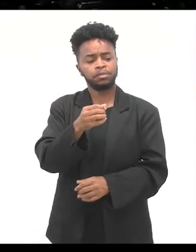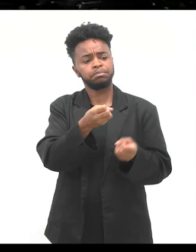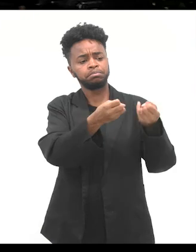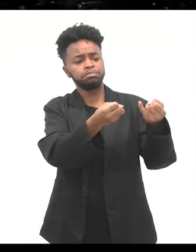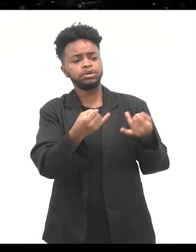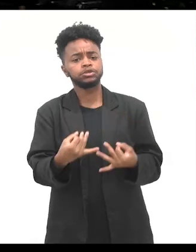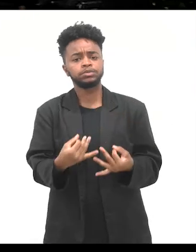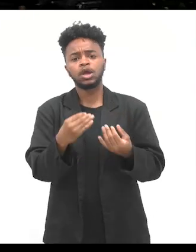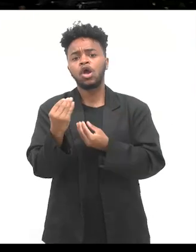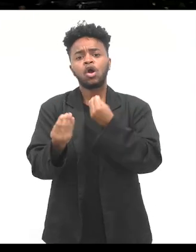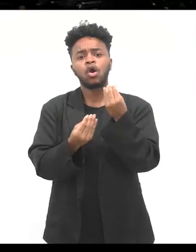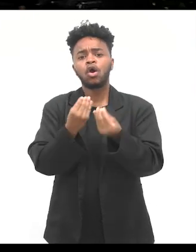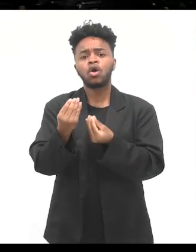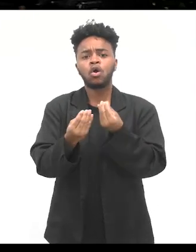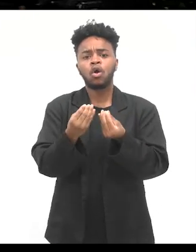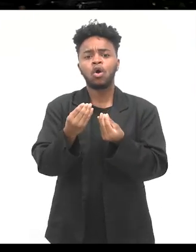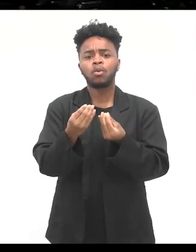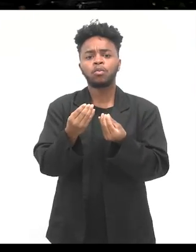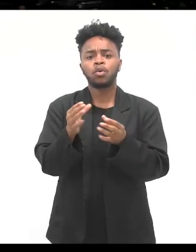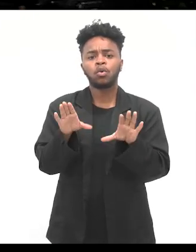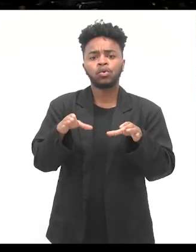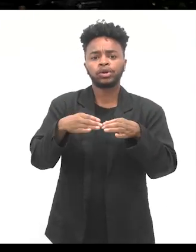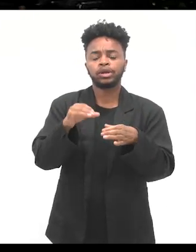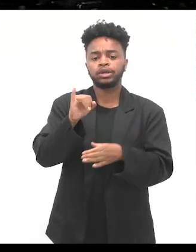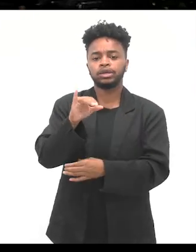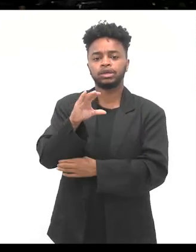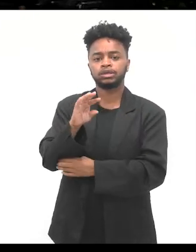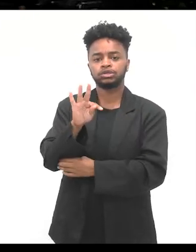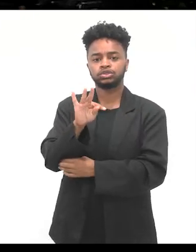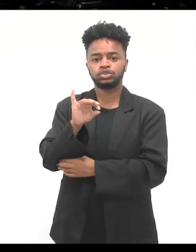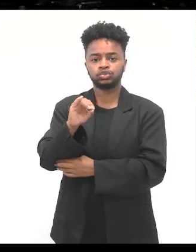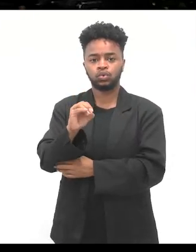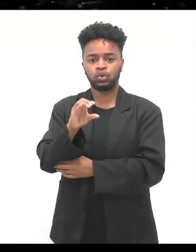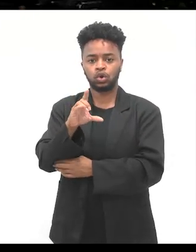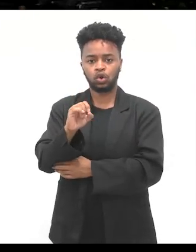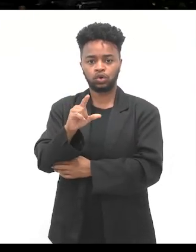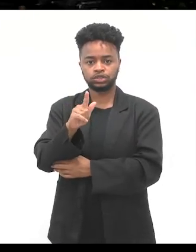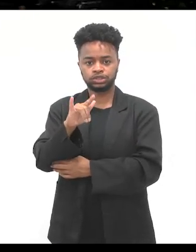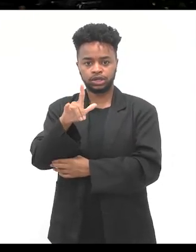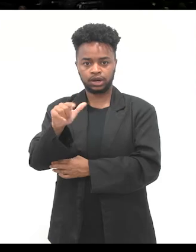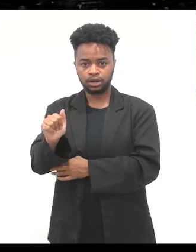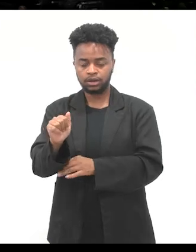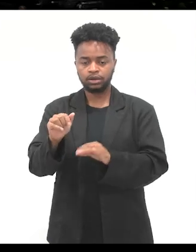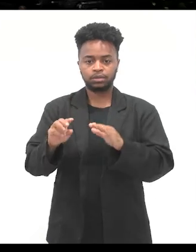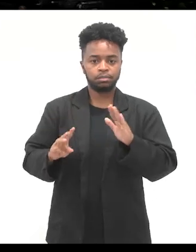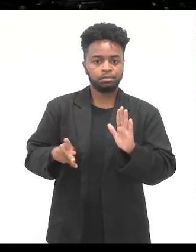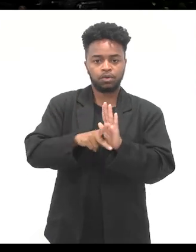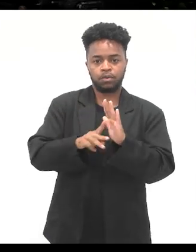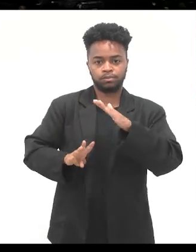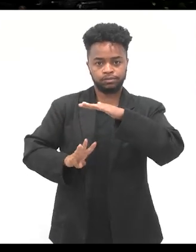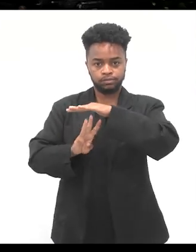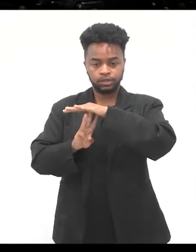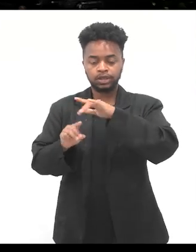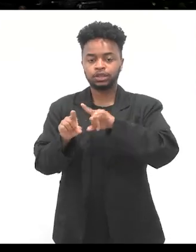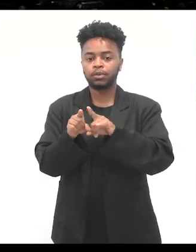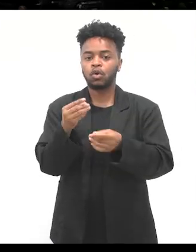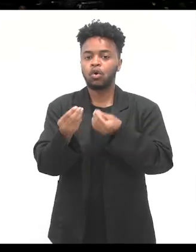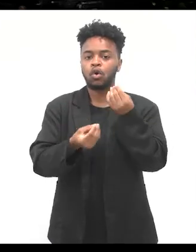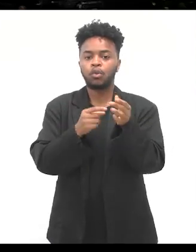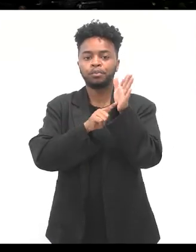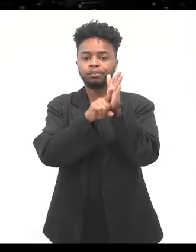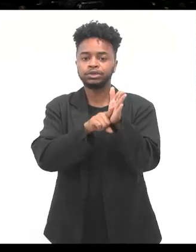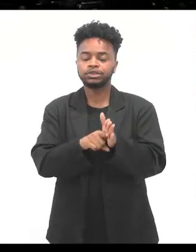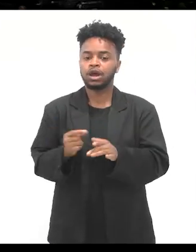explica o que é essa coleção ictiológica do Museu Nacional e como que essa pesquisa, né, da Mariana e do